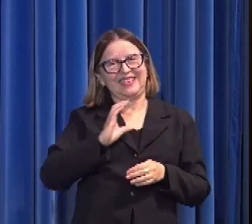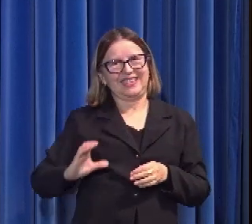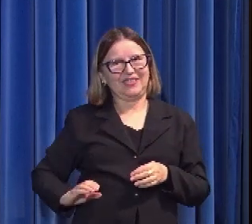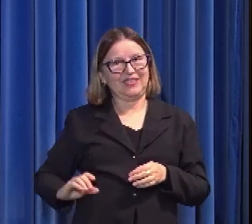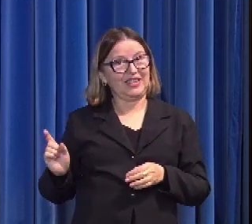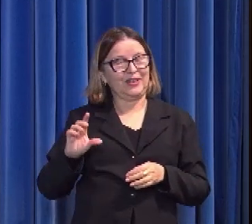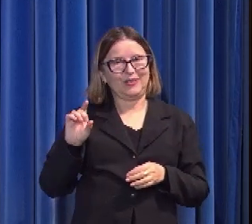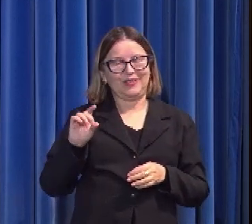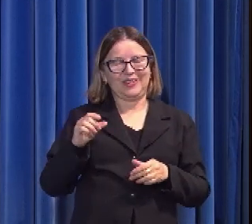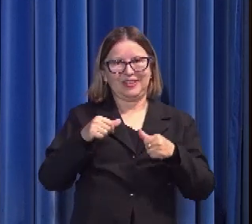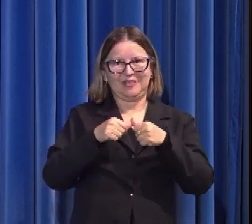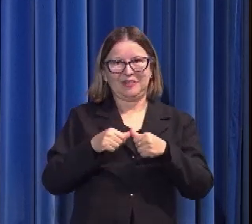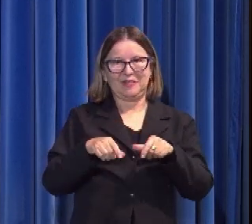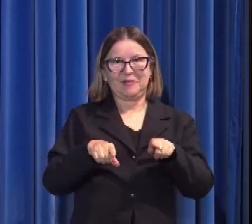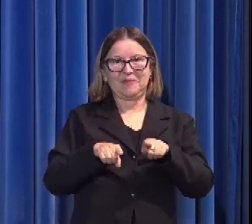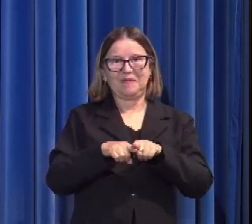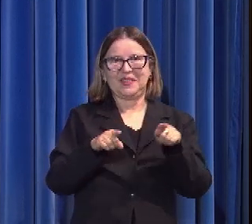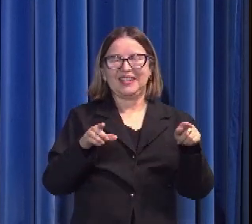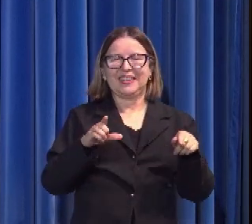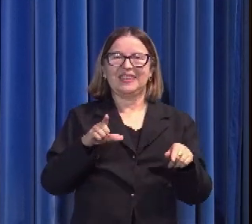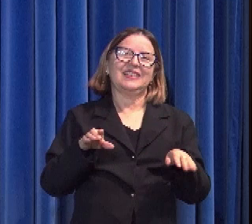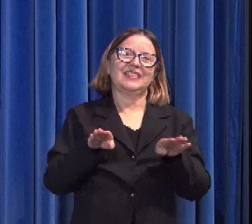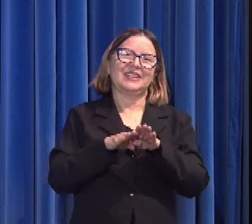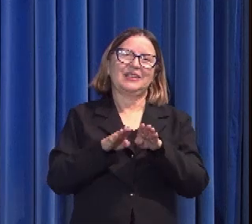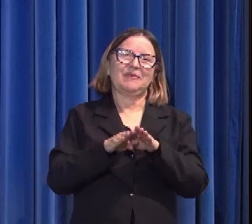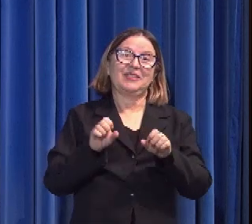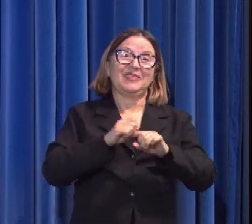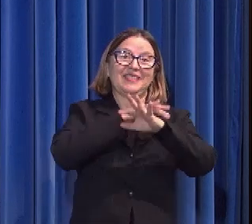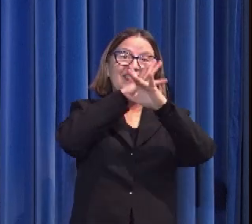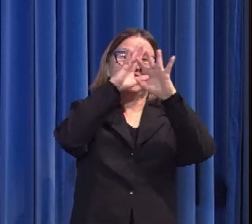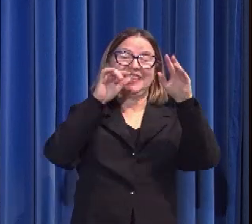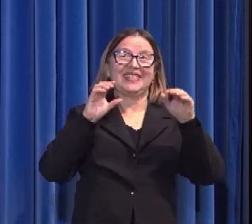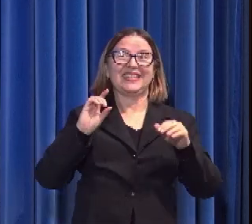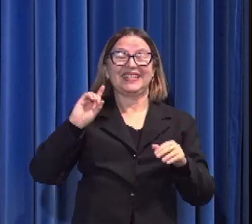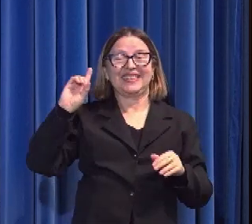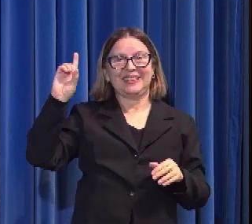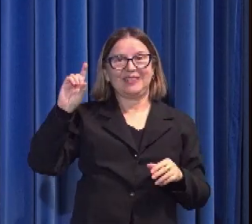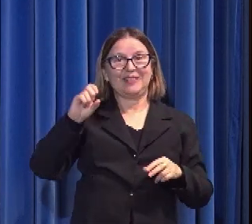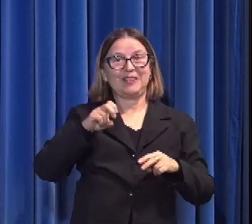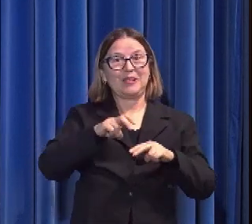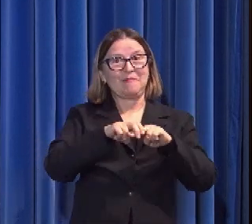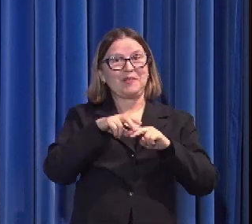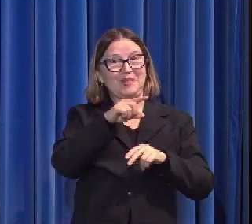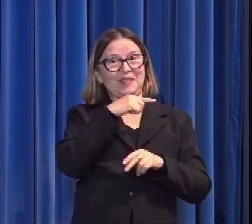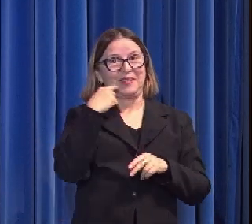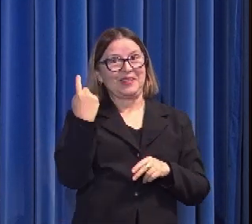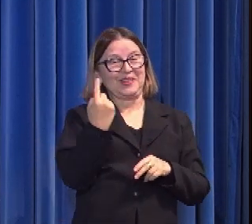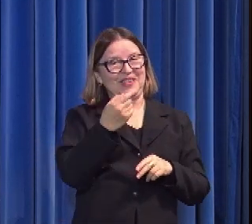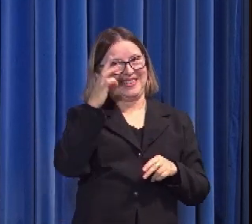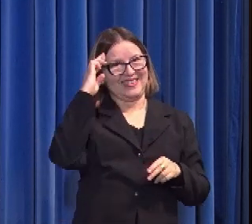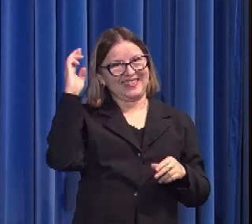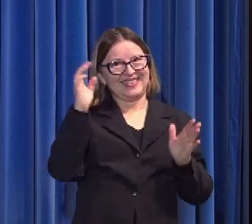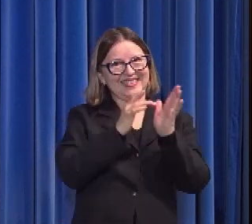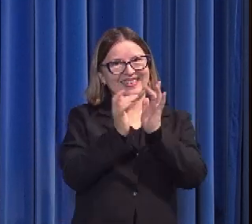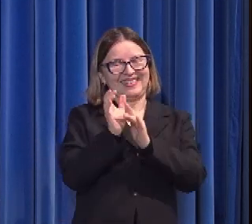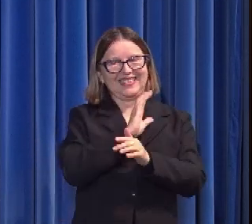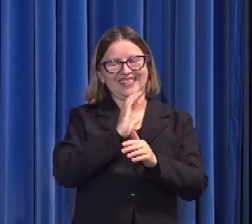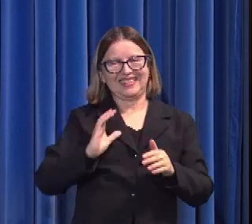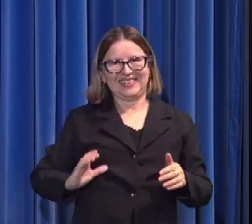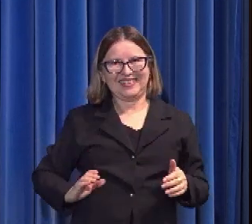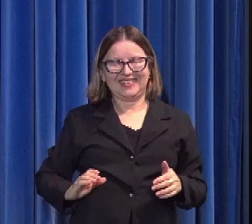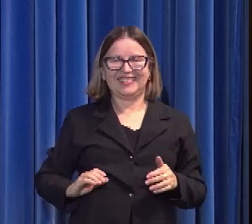isto mas também nos gloriamos em Deus por Nosso Senhor Jesus Cristo por intermédio de quem